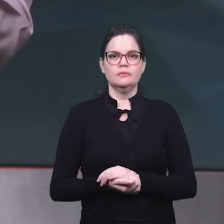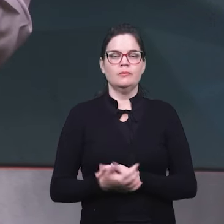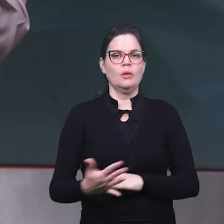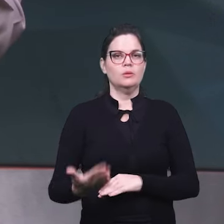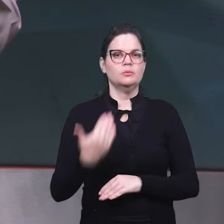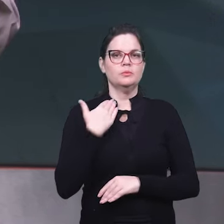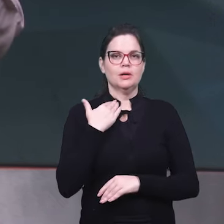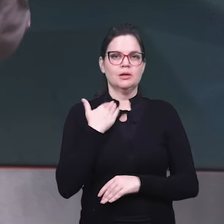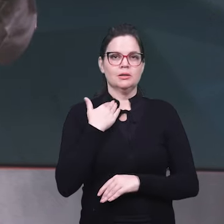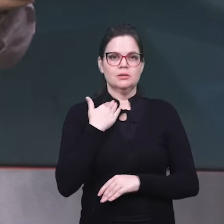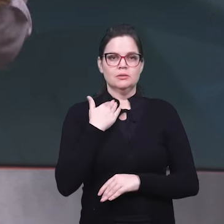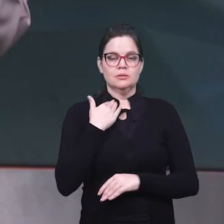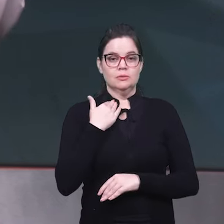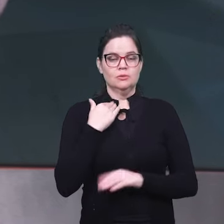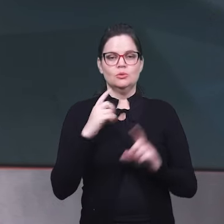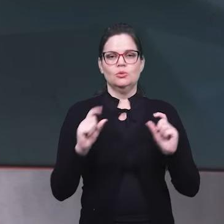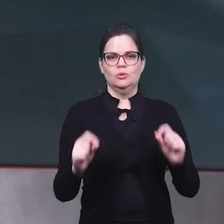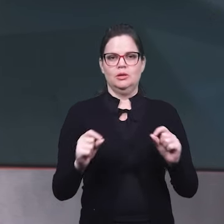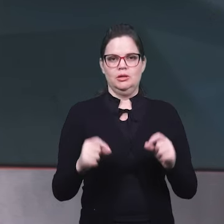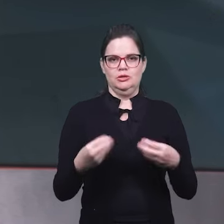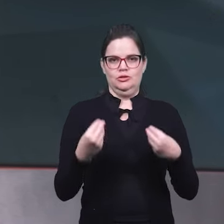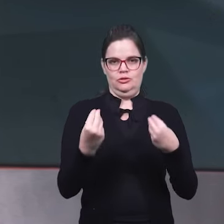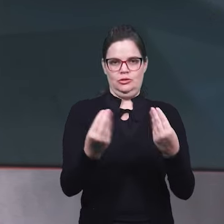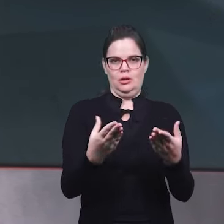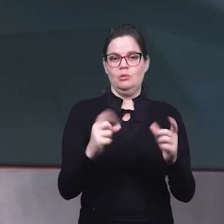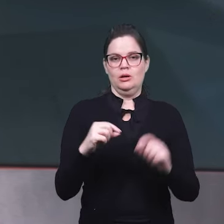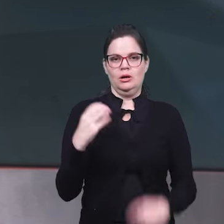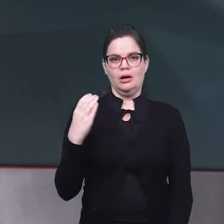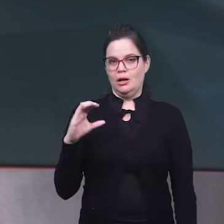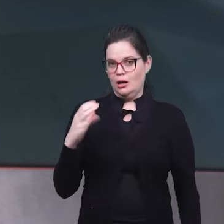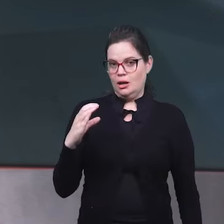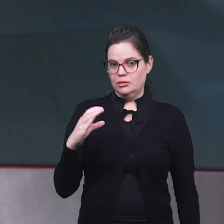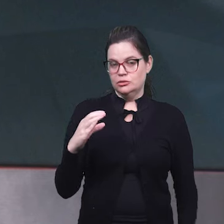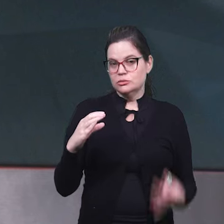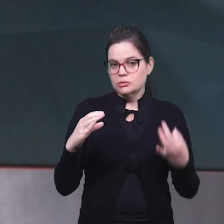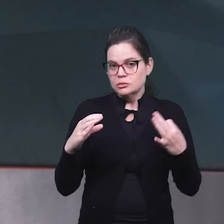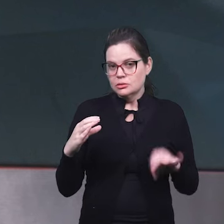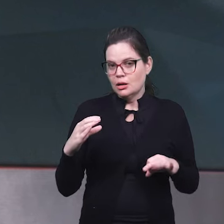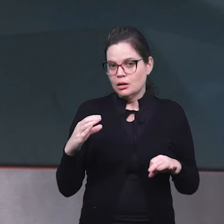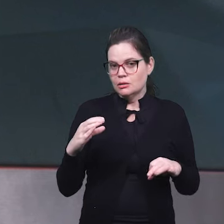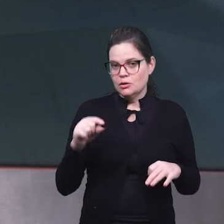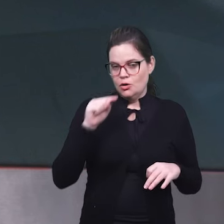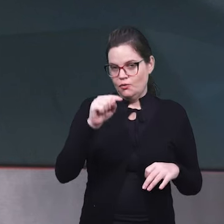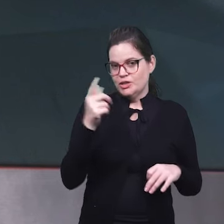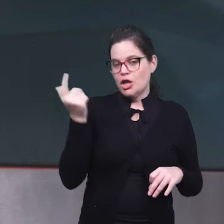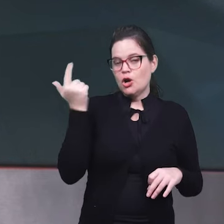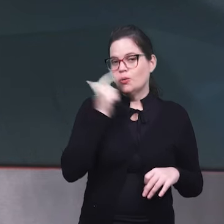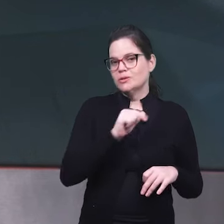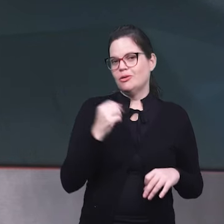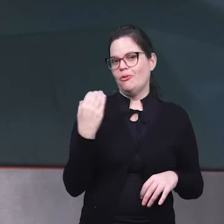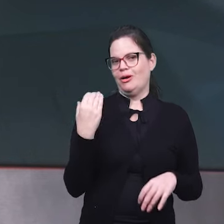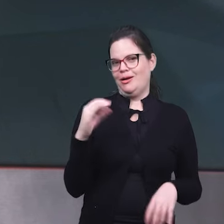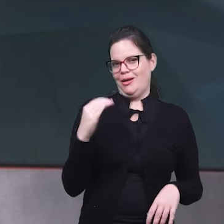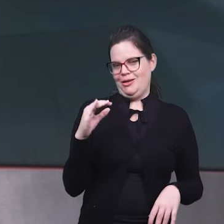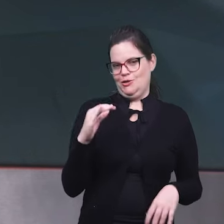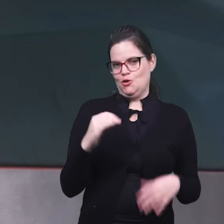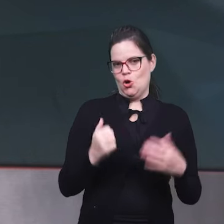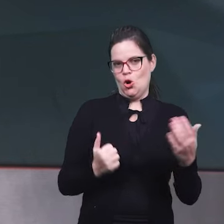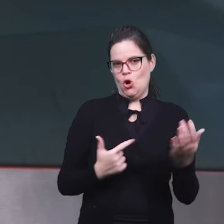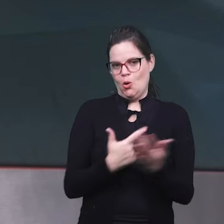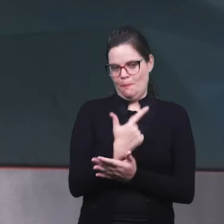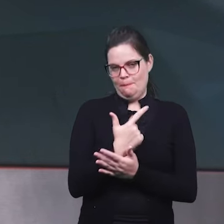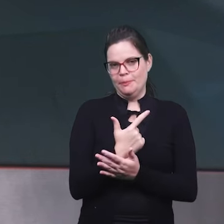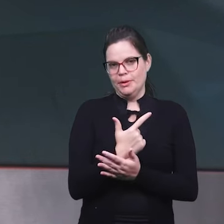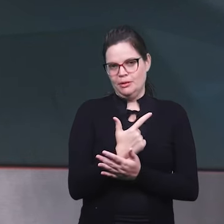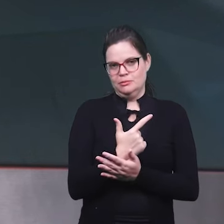o banco te deu crédito, né, para comprar esse bem, mas ele é